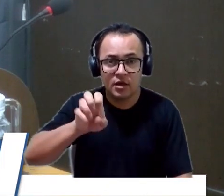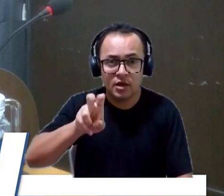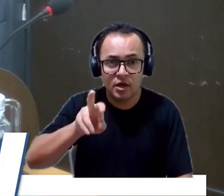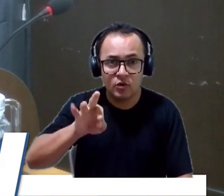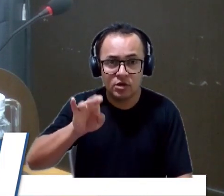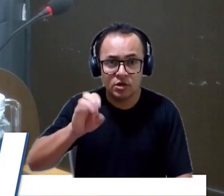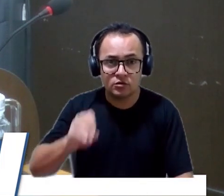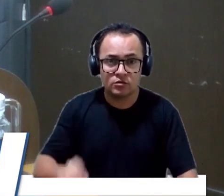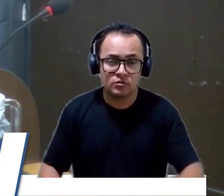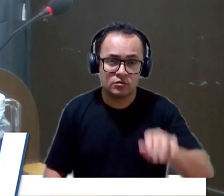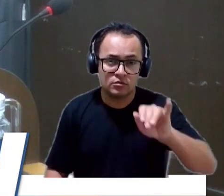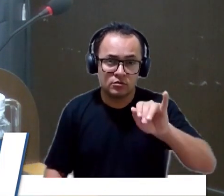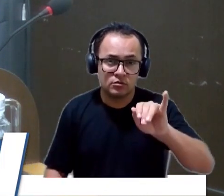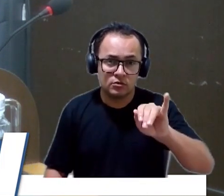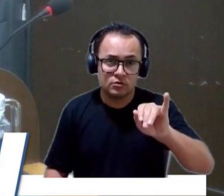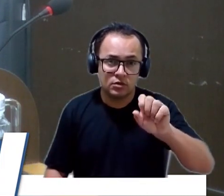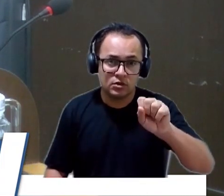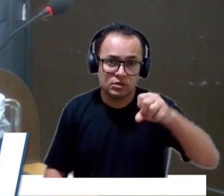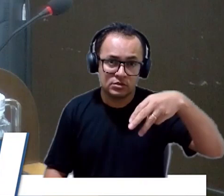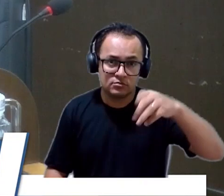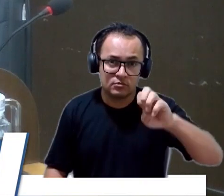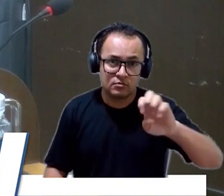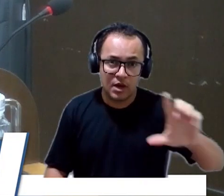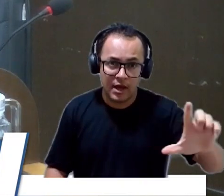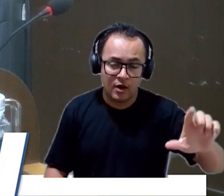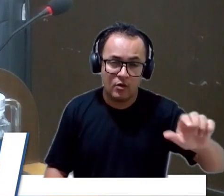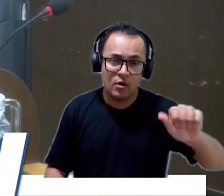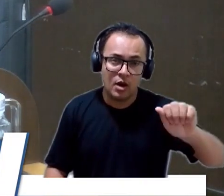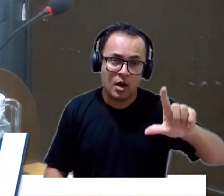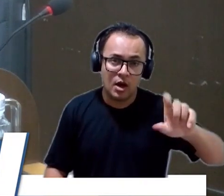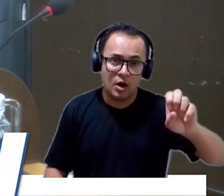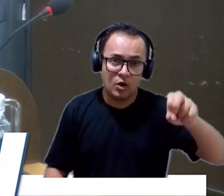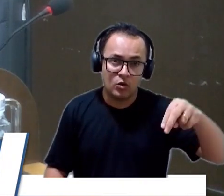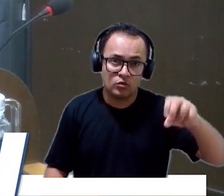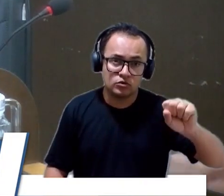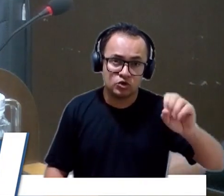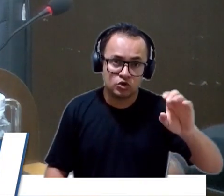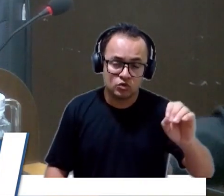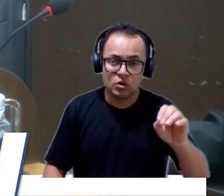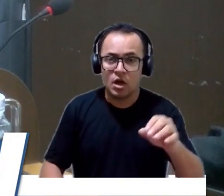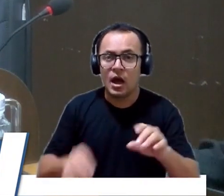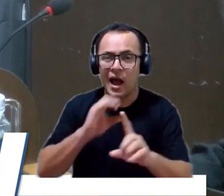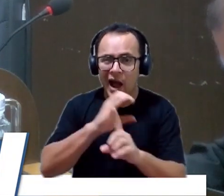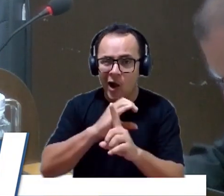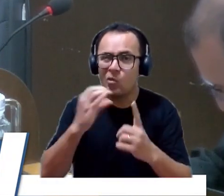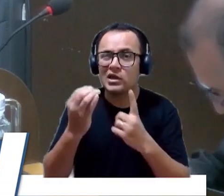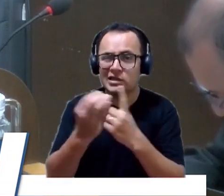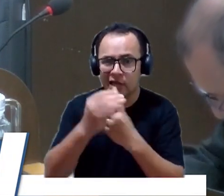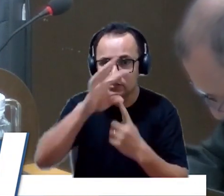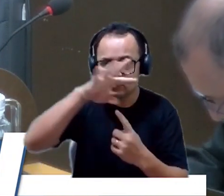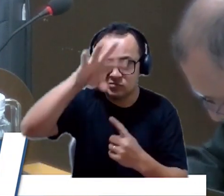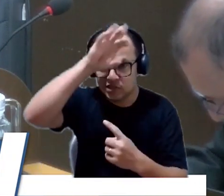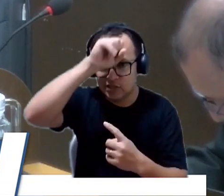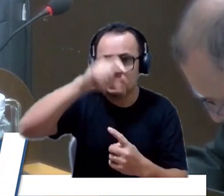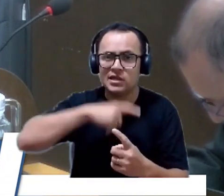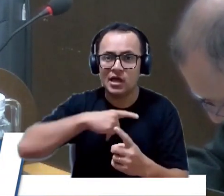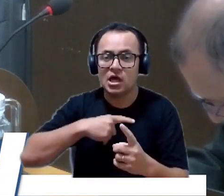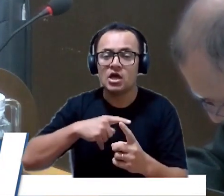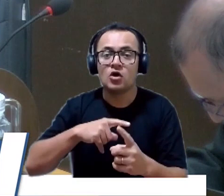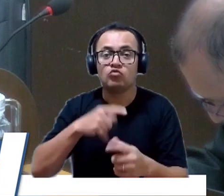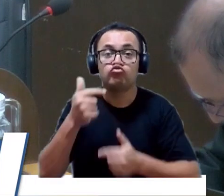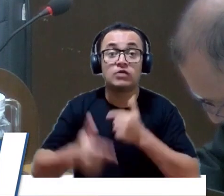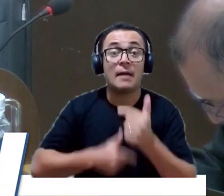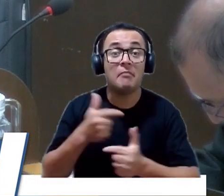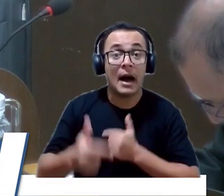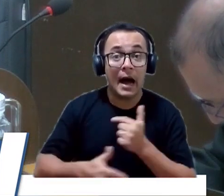Alonso, e a comunidade espírita tem um trabalho social que